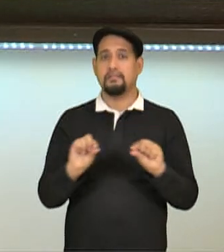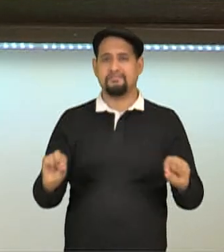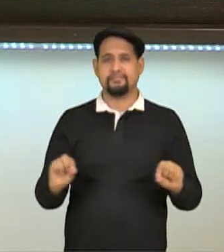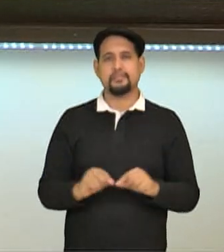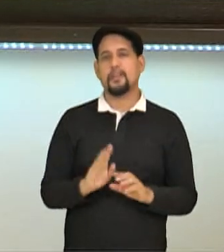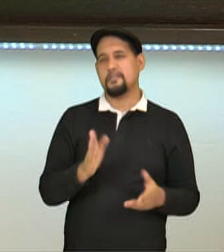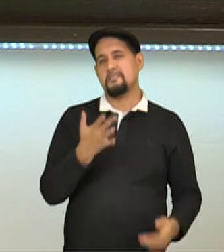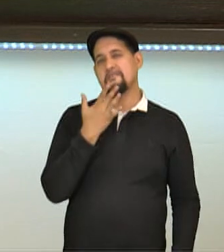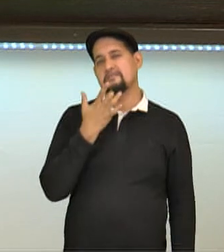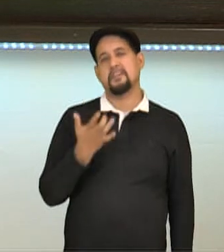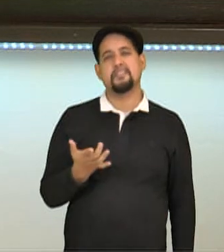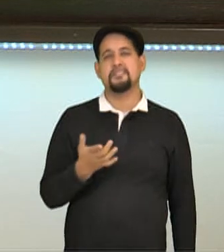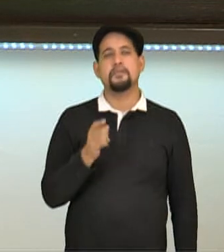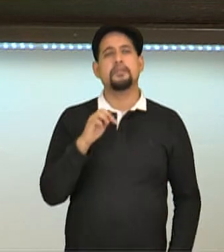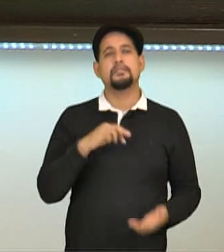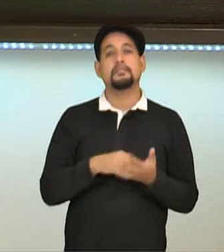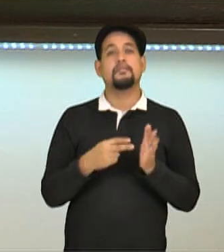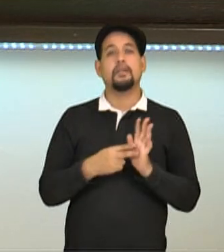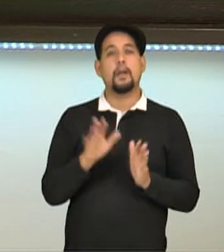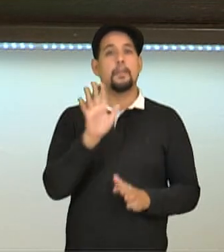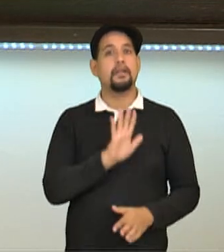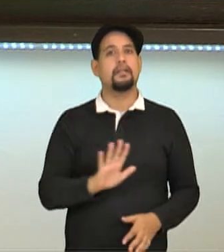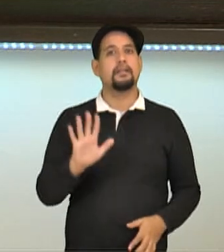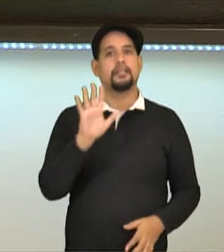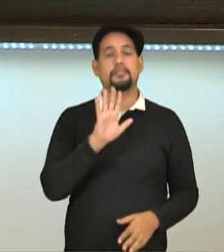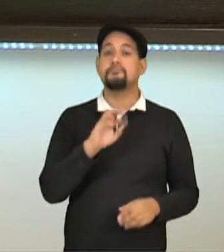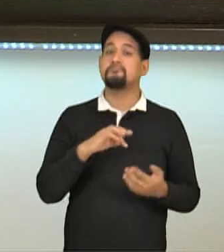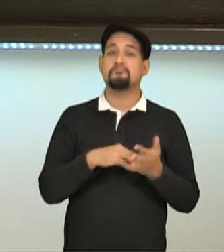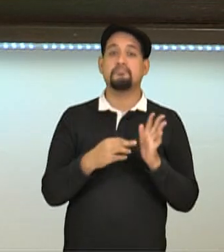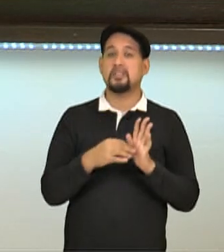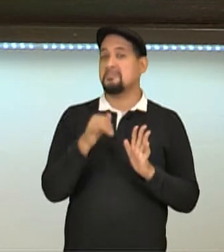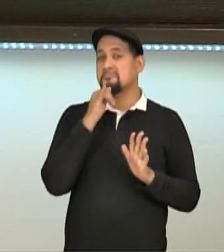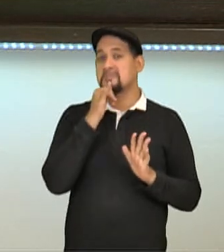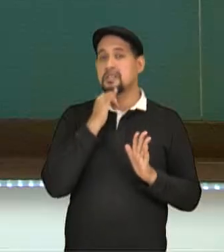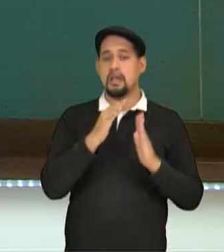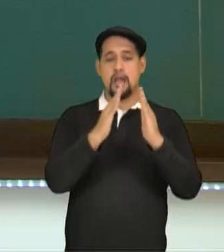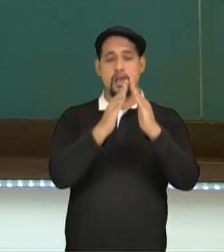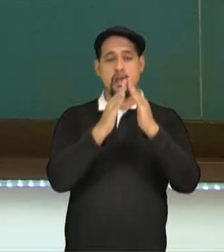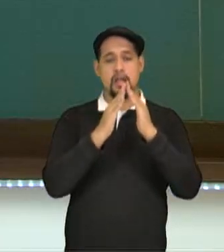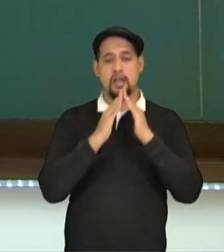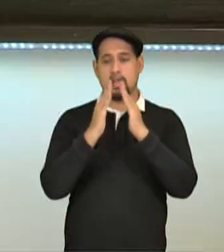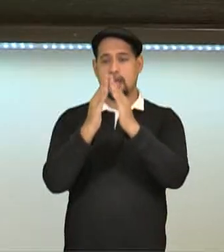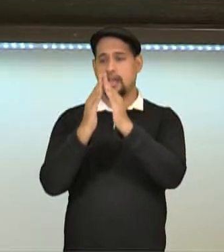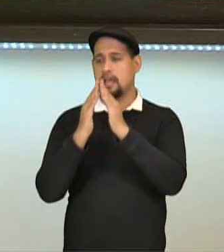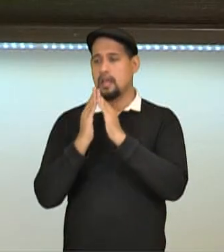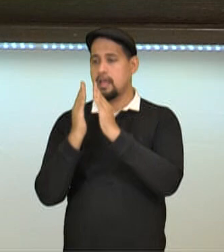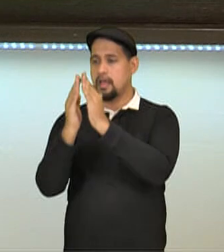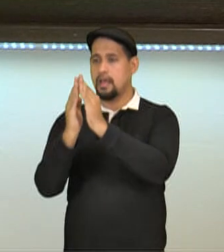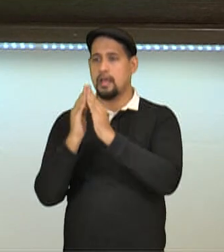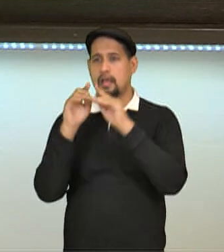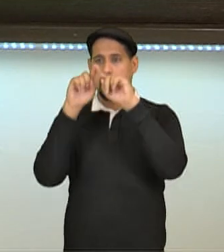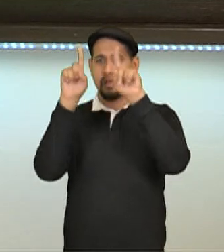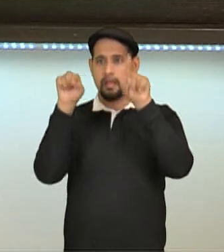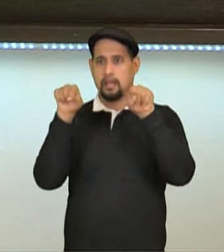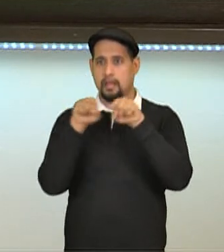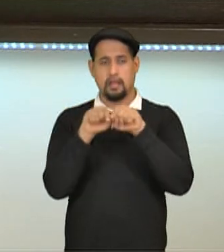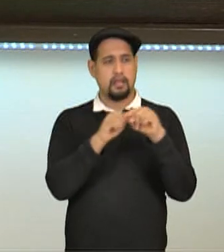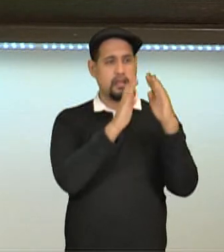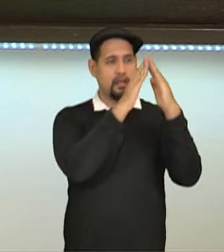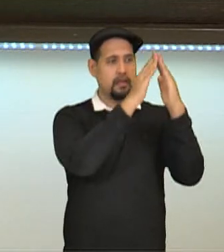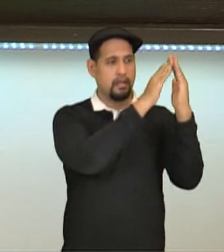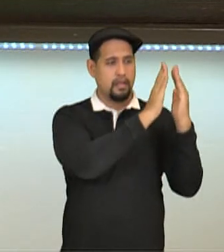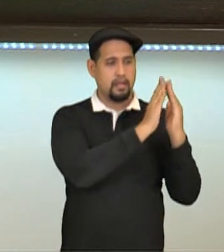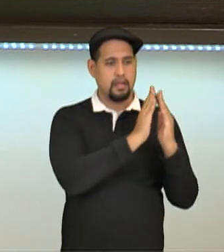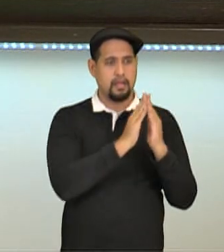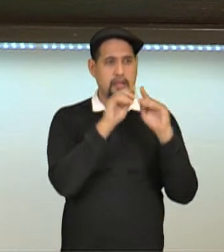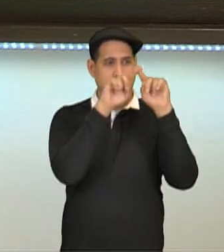ficou fácil, né? O que dá a ideia de plano? O quarteirão, né? Ou quadra, né? Dependendo da região que a gente tá, ou é chamado de